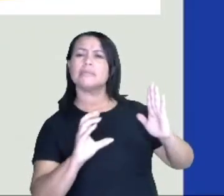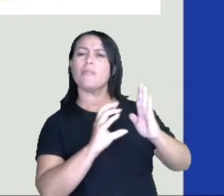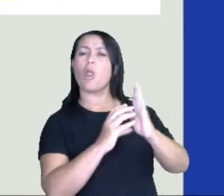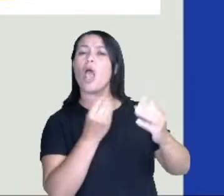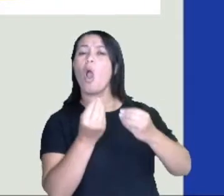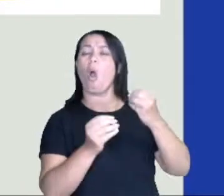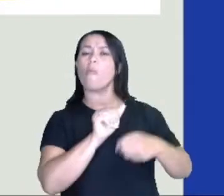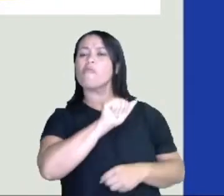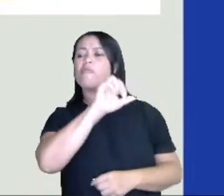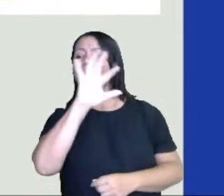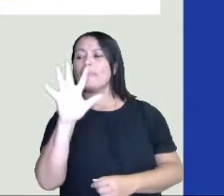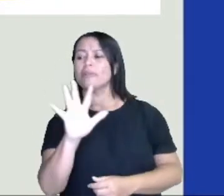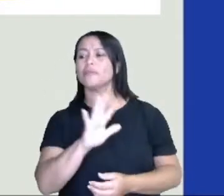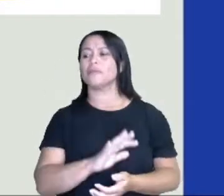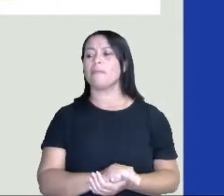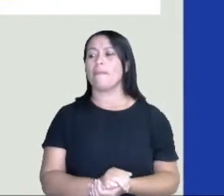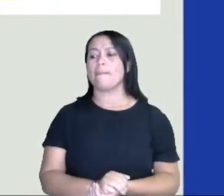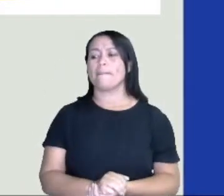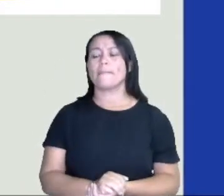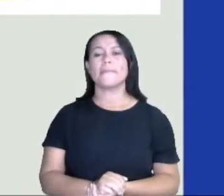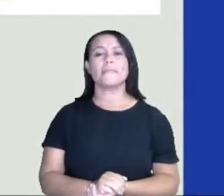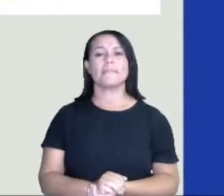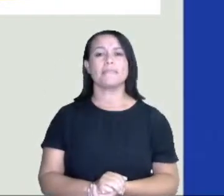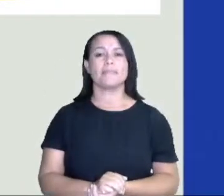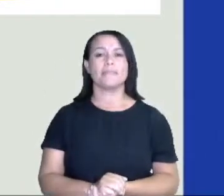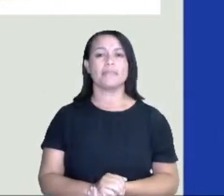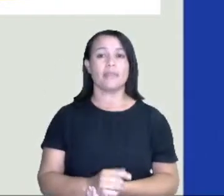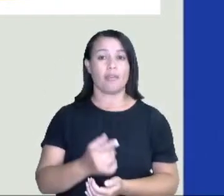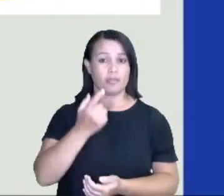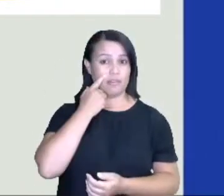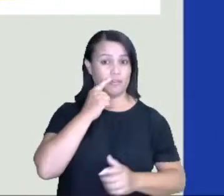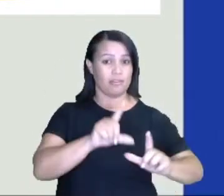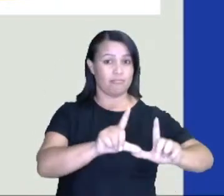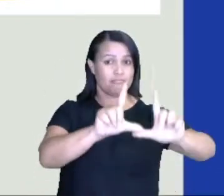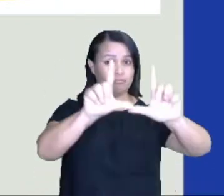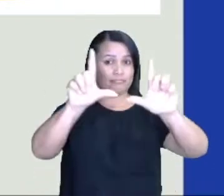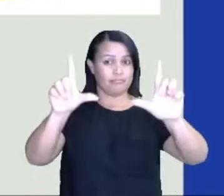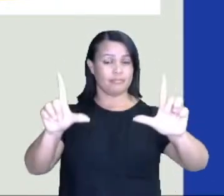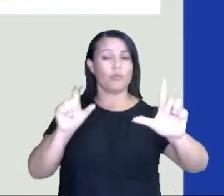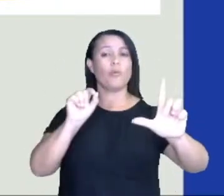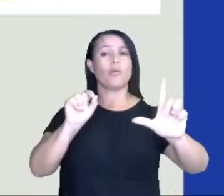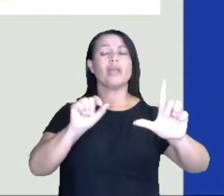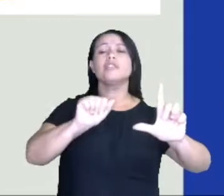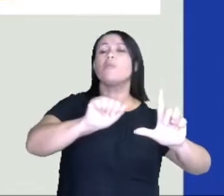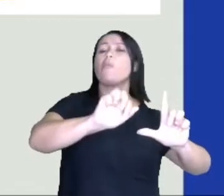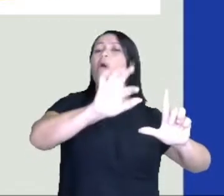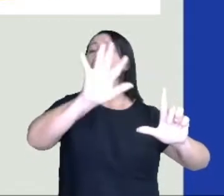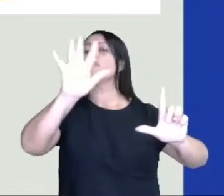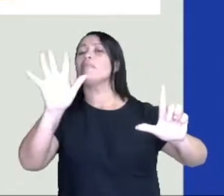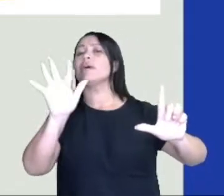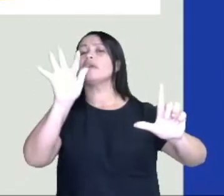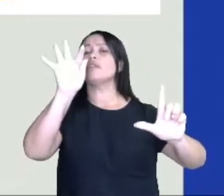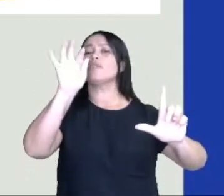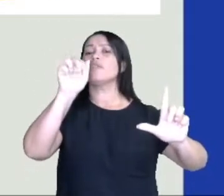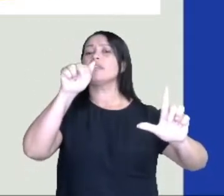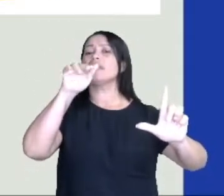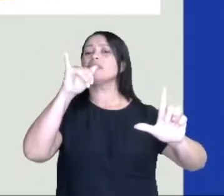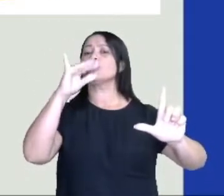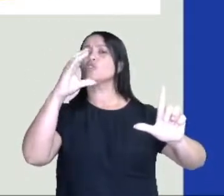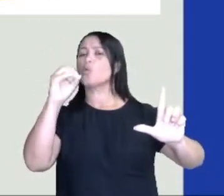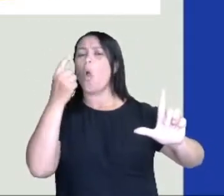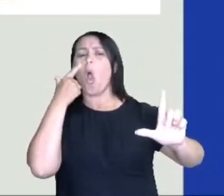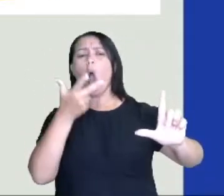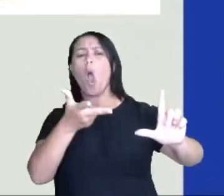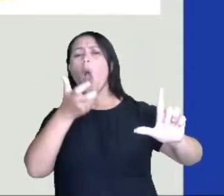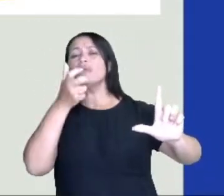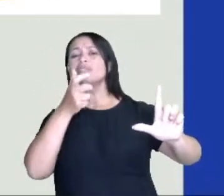alfabeto. Aí, na tela de vocês, está o alfabeto fenício.